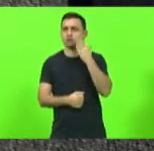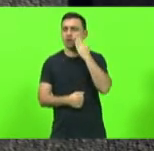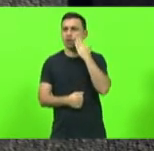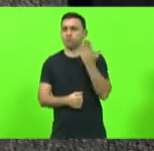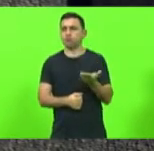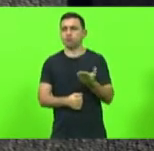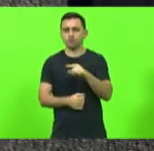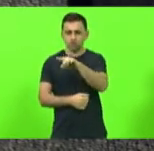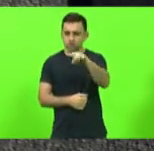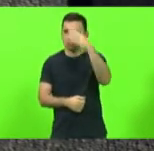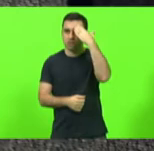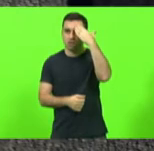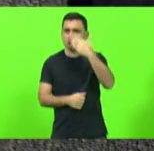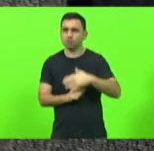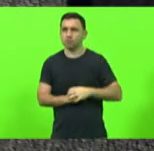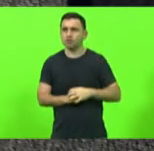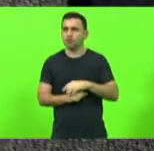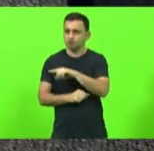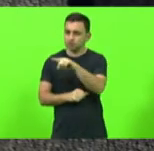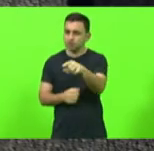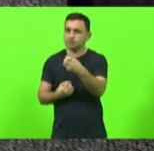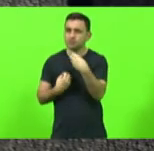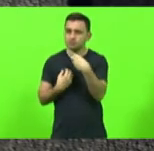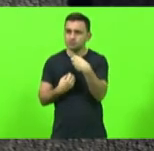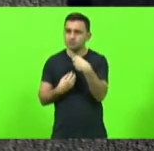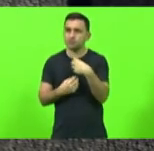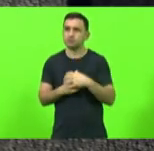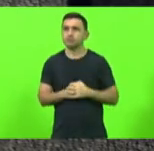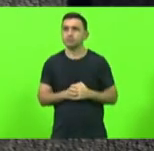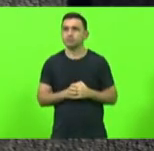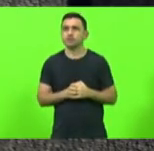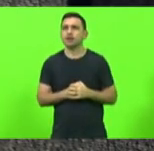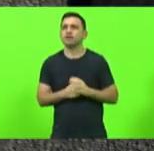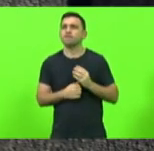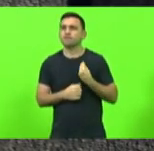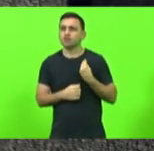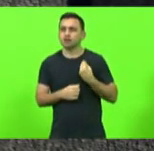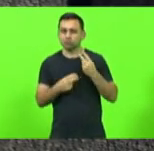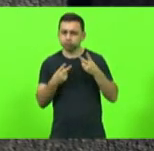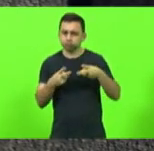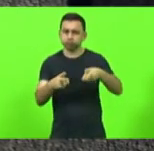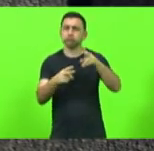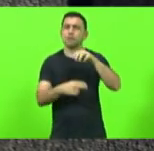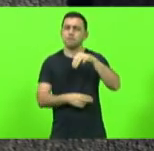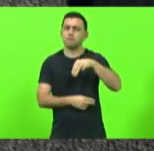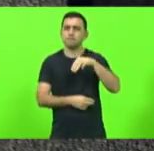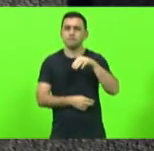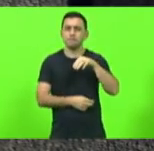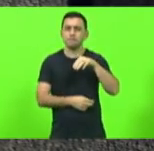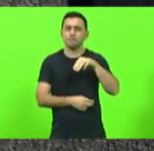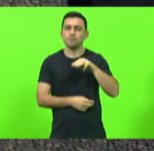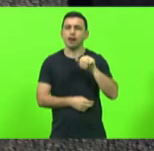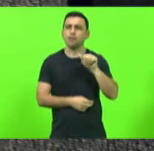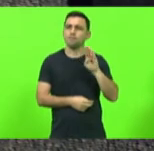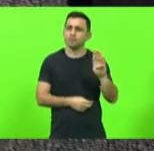partilhar o pão. Vocês nos ensinam a fazer isso. Então, vida longa ao MAB. Estamos juntos, porque nós estivemos juntos